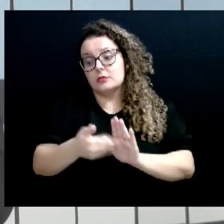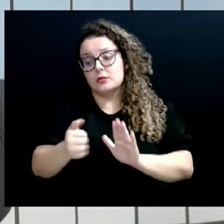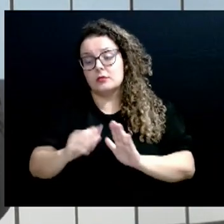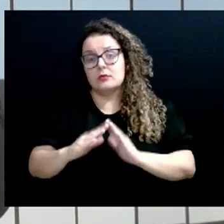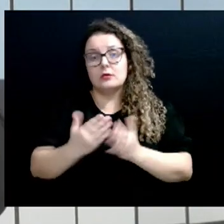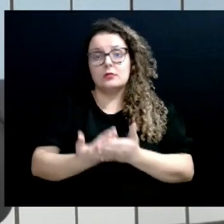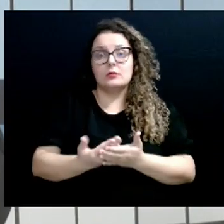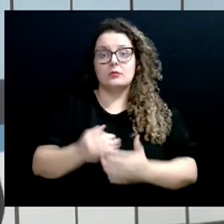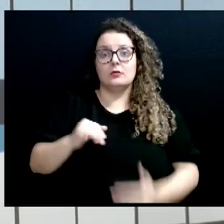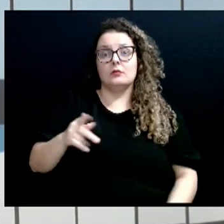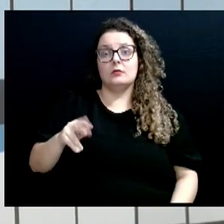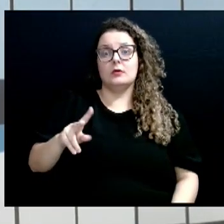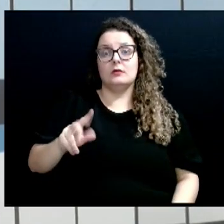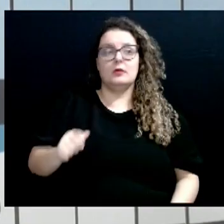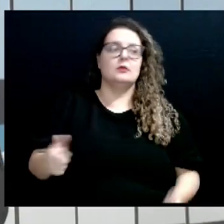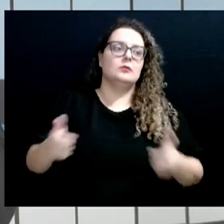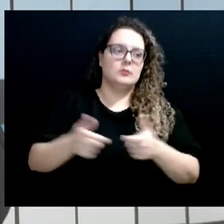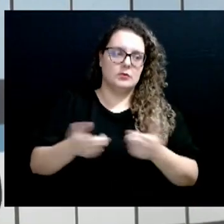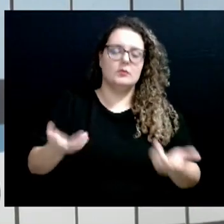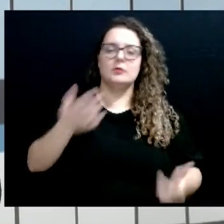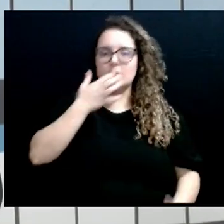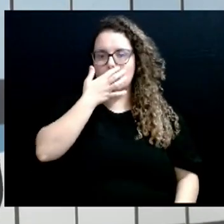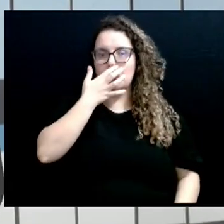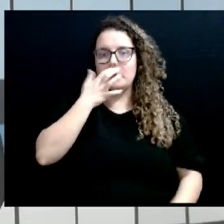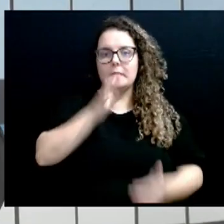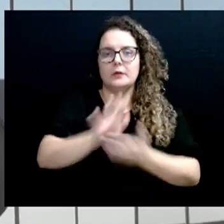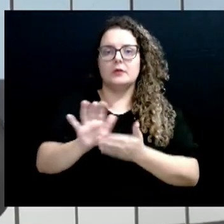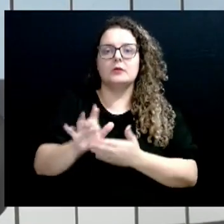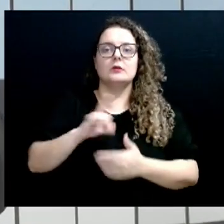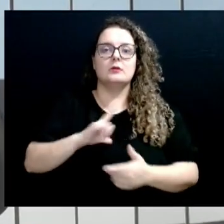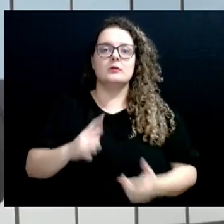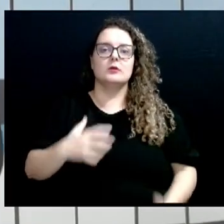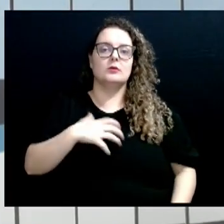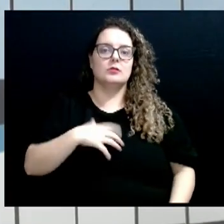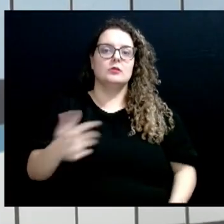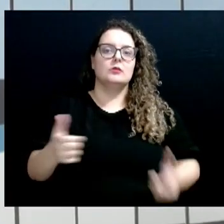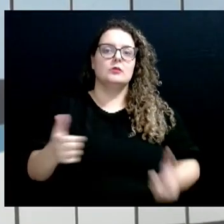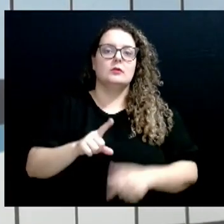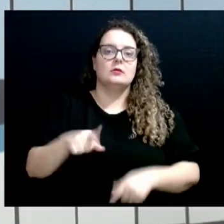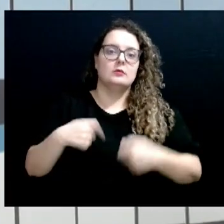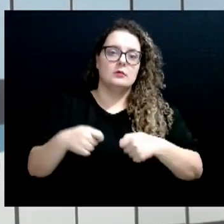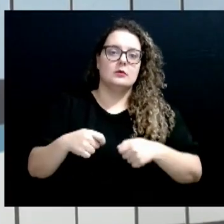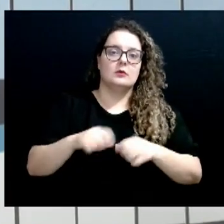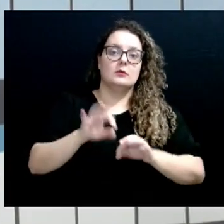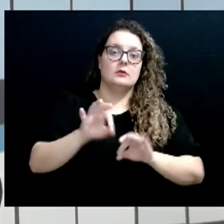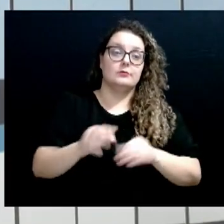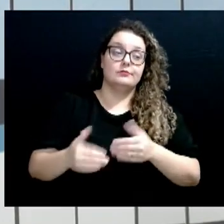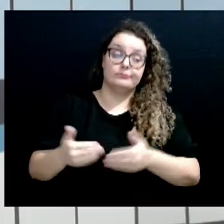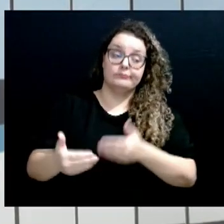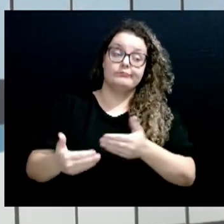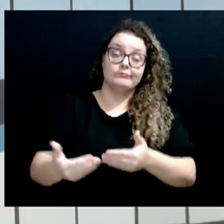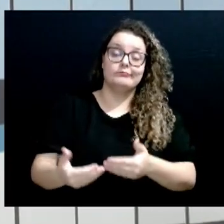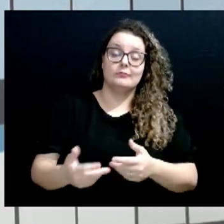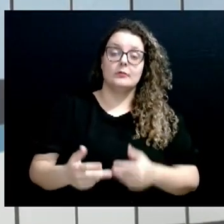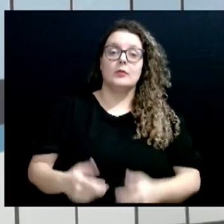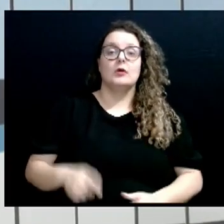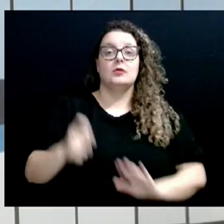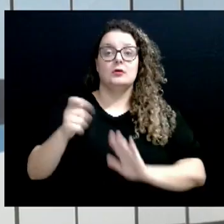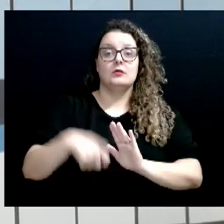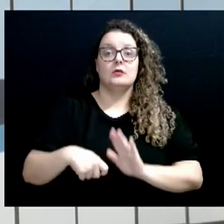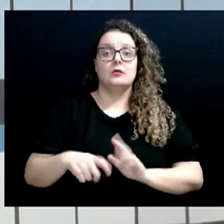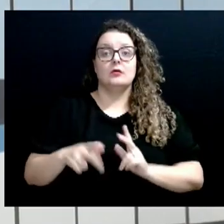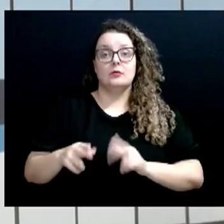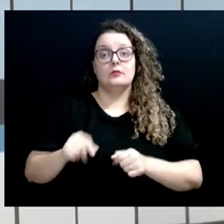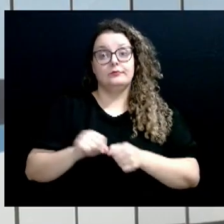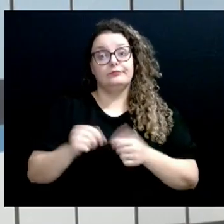tem várias formas de você reduzir esses custos sem ter que necessariamente mexer no processo de uma forma efetiva que neles estão fazendo,